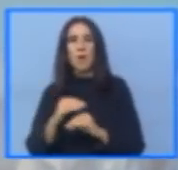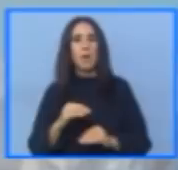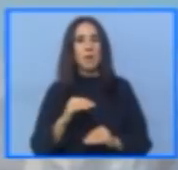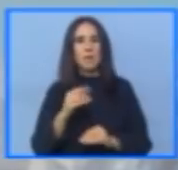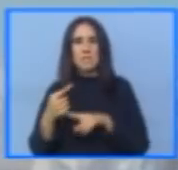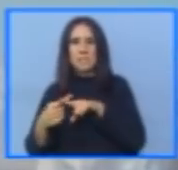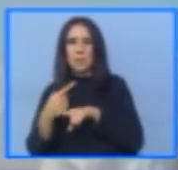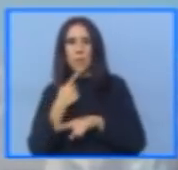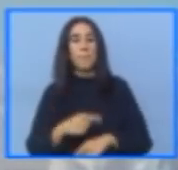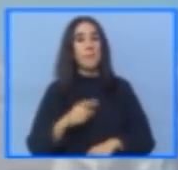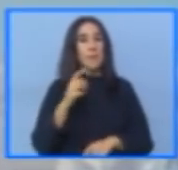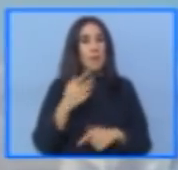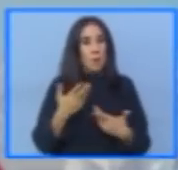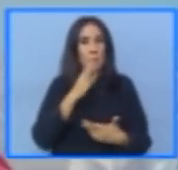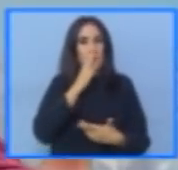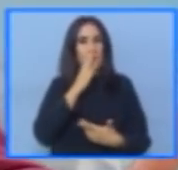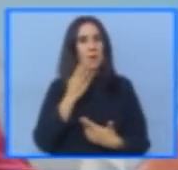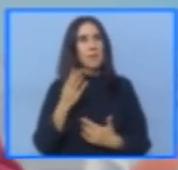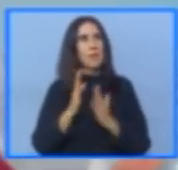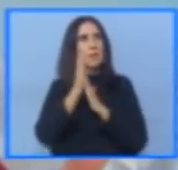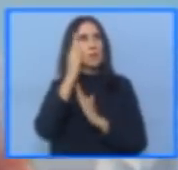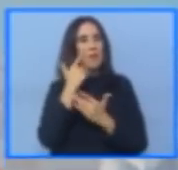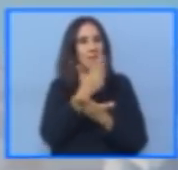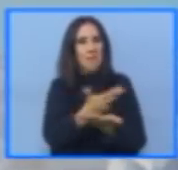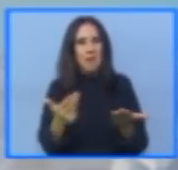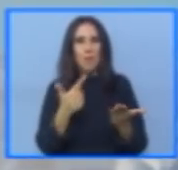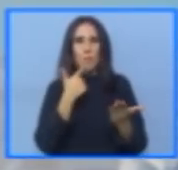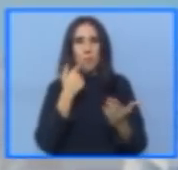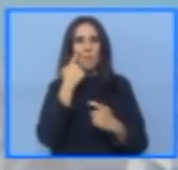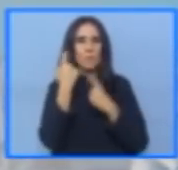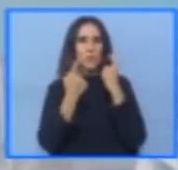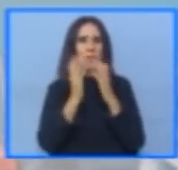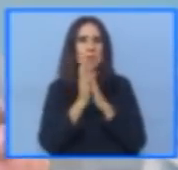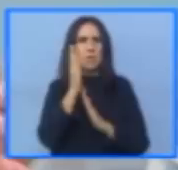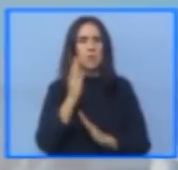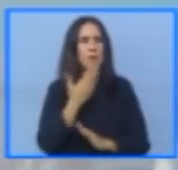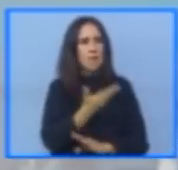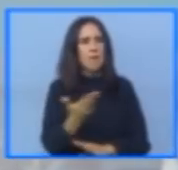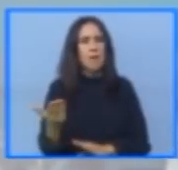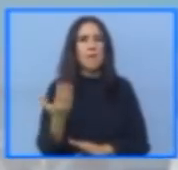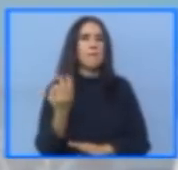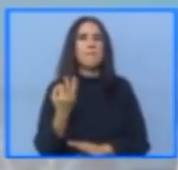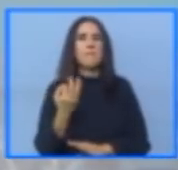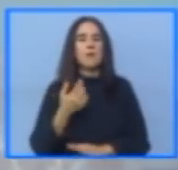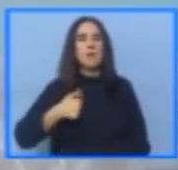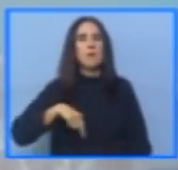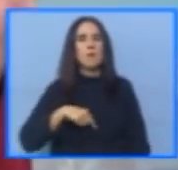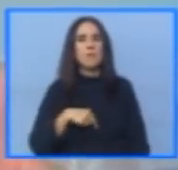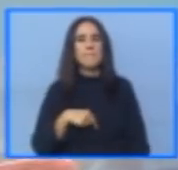muitos sinais de Deus, há muitos vestígios desta busca de Deus. E há muitos sinais que, embora não estejam dentro do